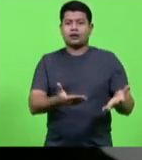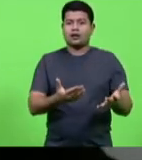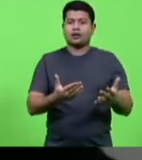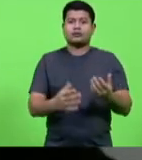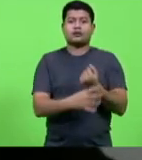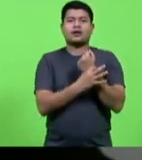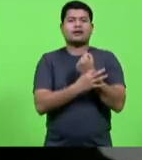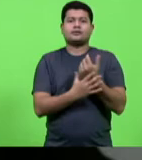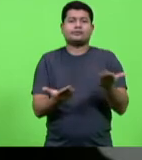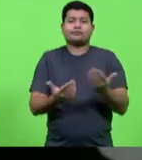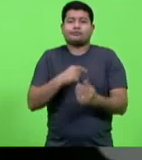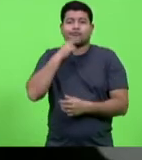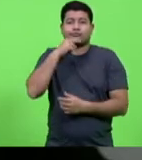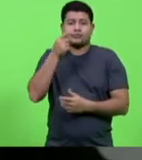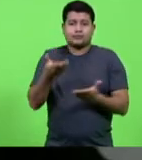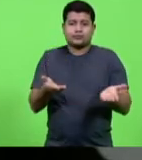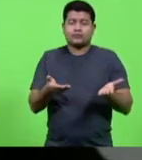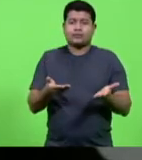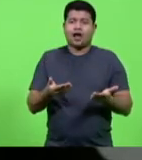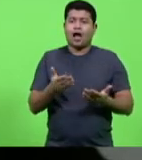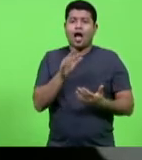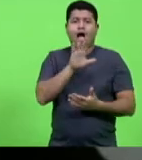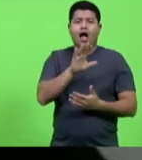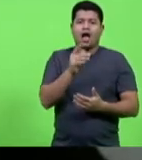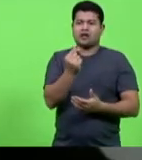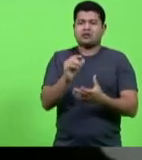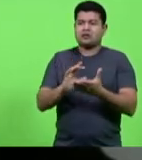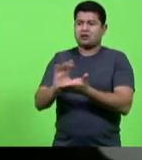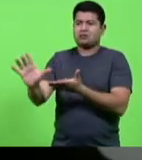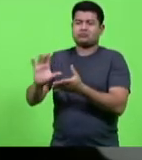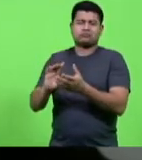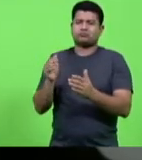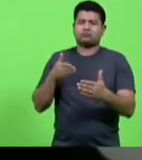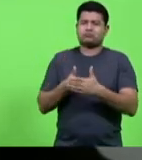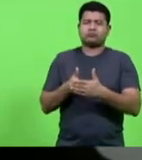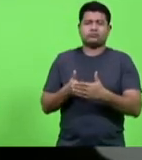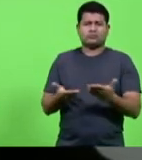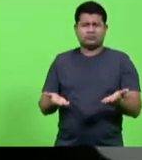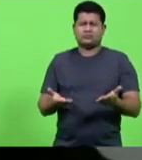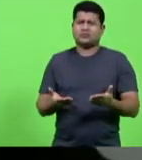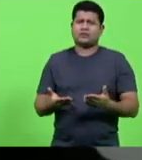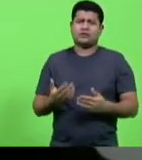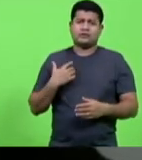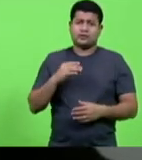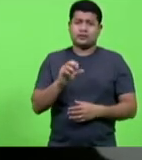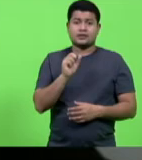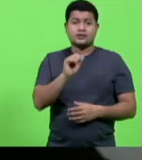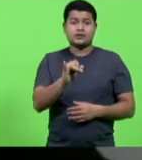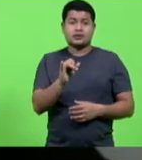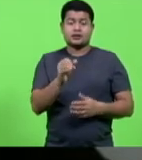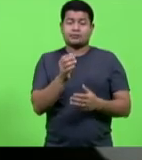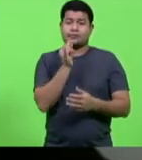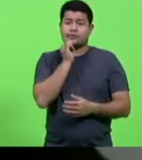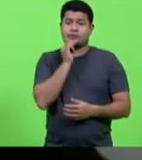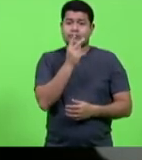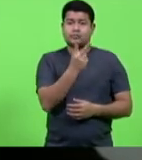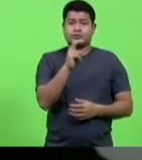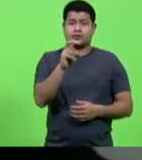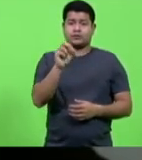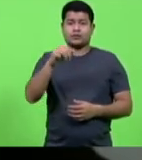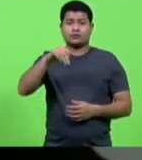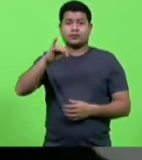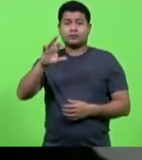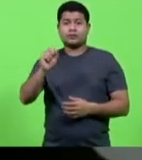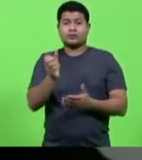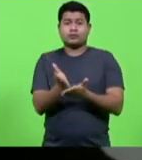É um projeto importante, sem dúvida, são 250 milhões... Se for dividido 250 milhões por 100 mil cada um, tirando